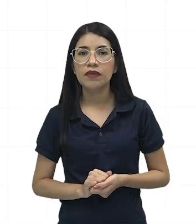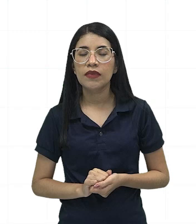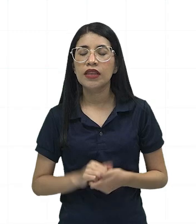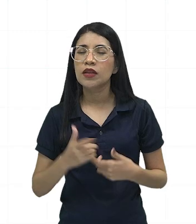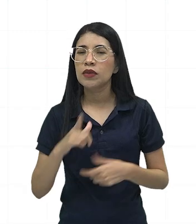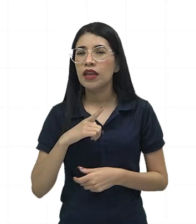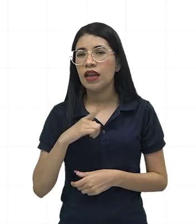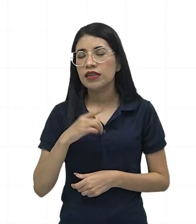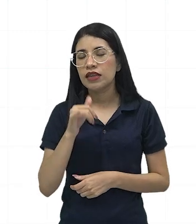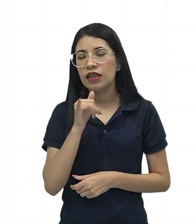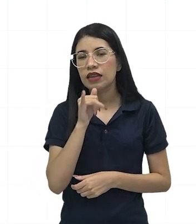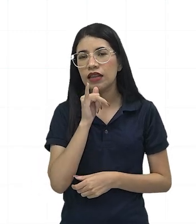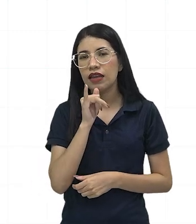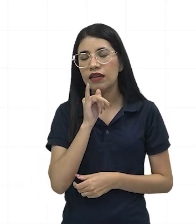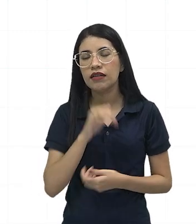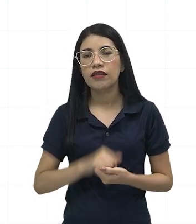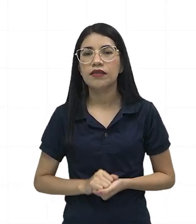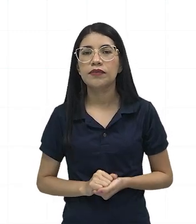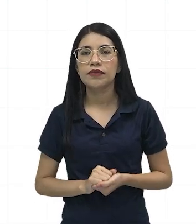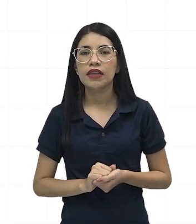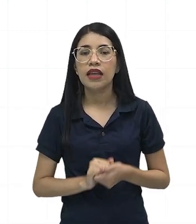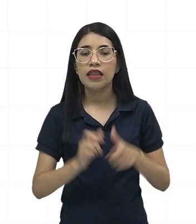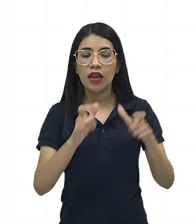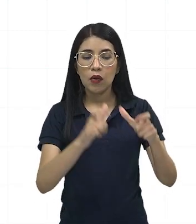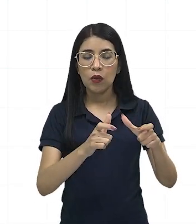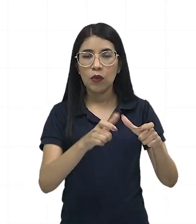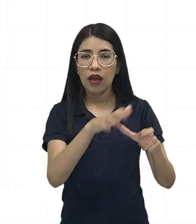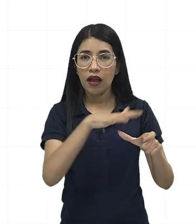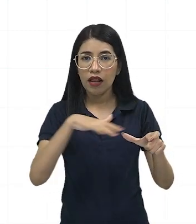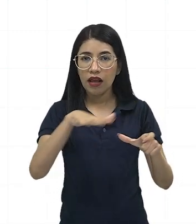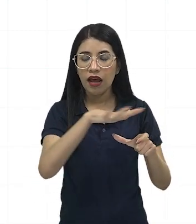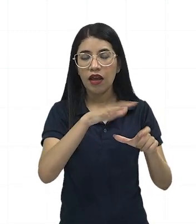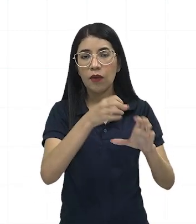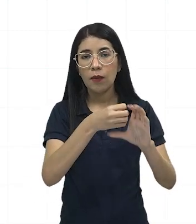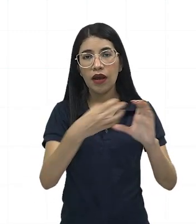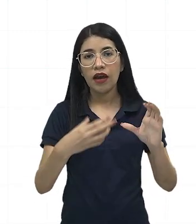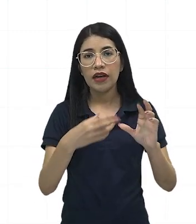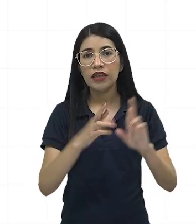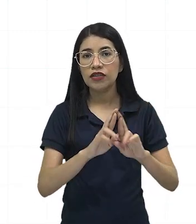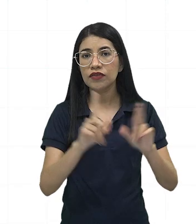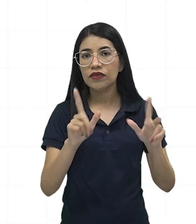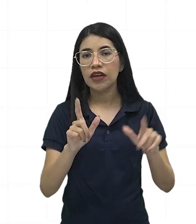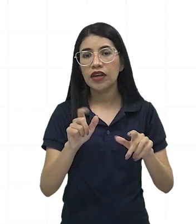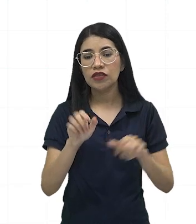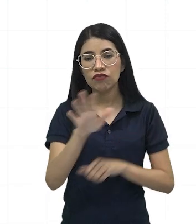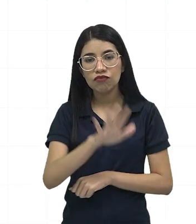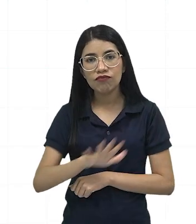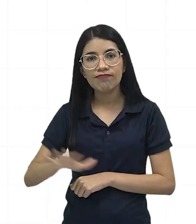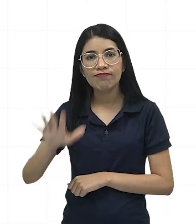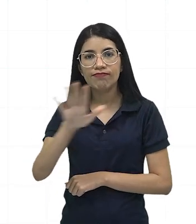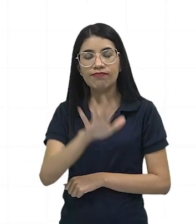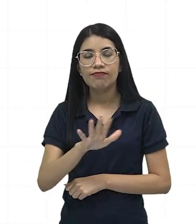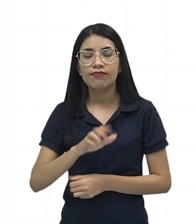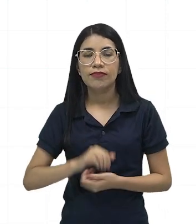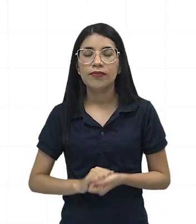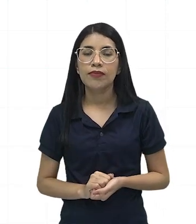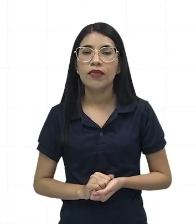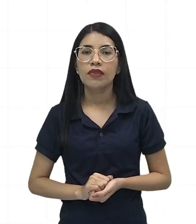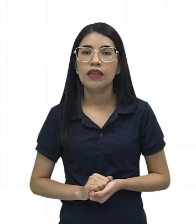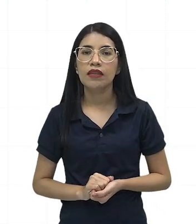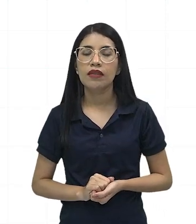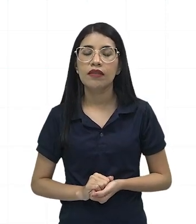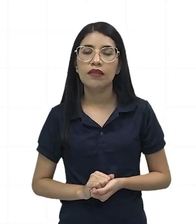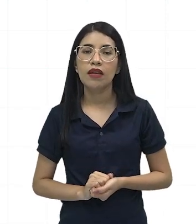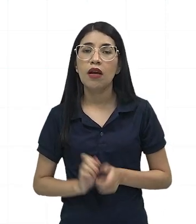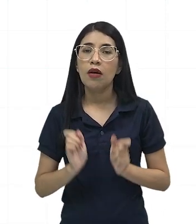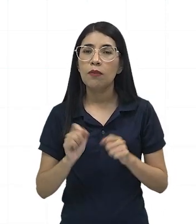gente tem um pedaço de um lugar que apresenta características diferentes do resto desse lugar, certo?